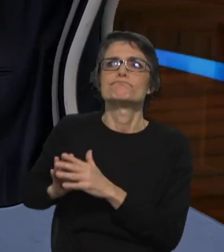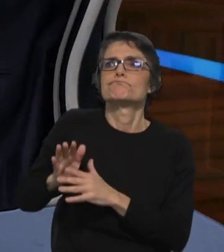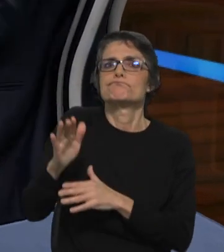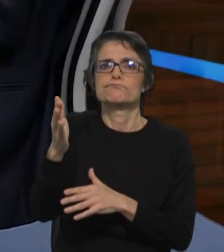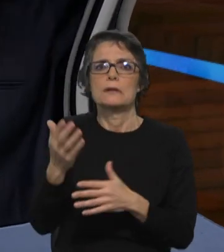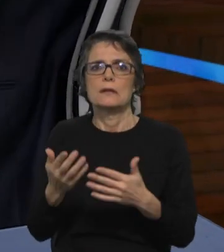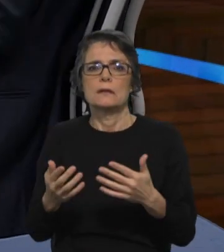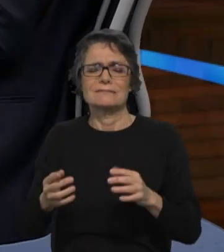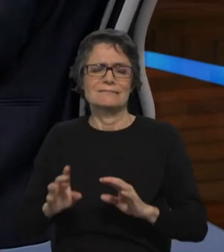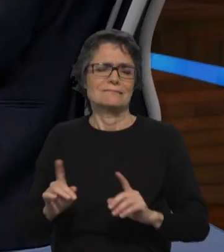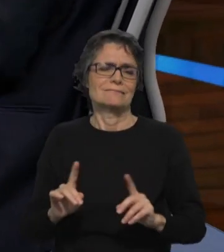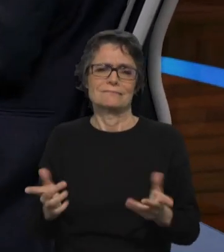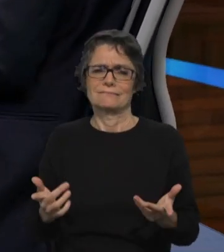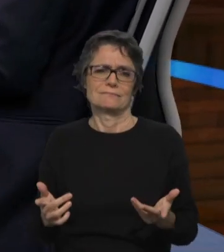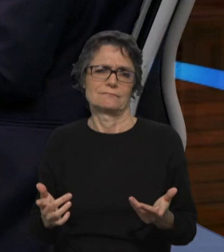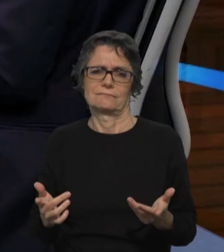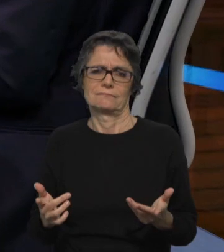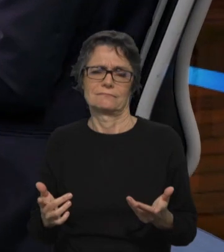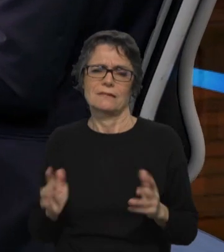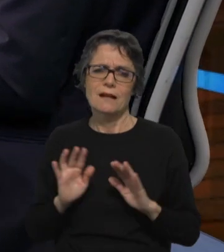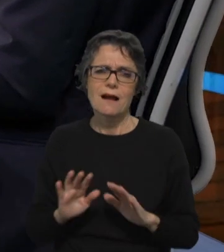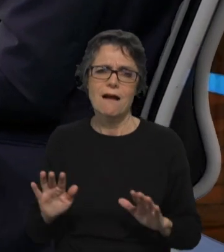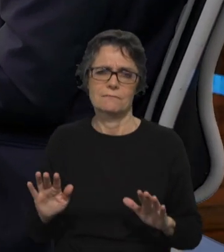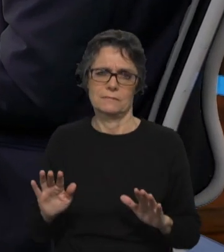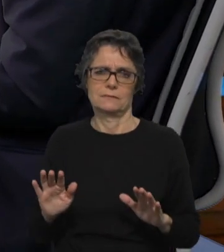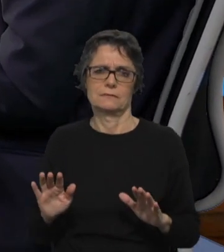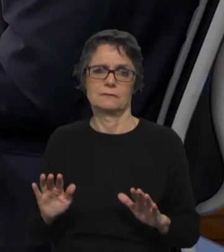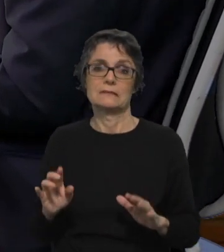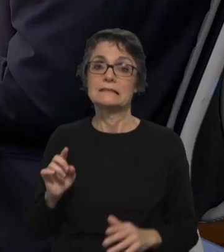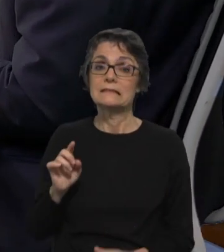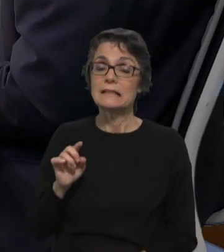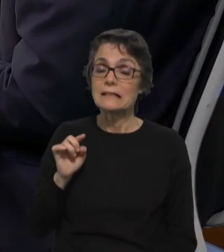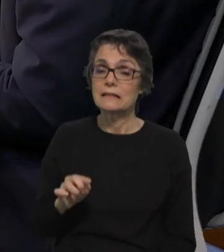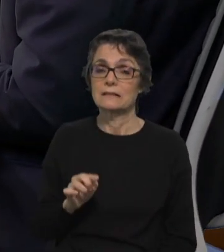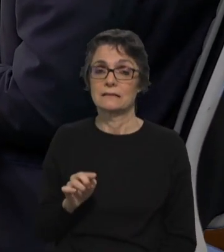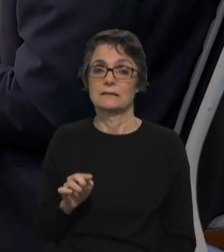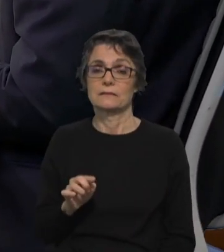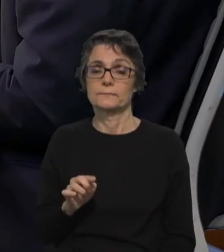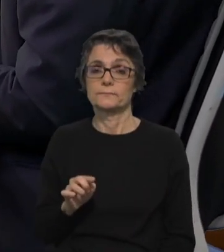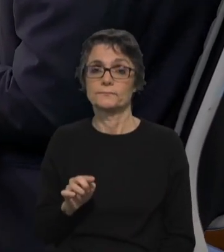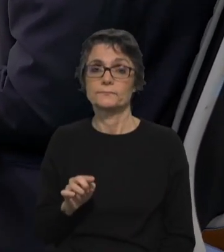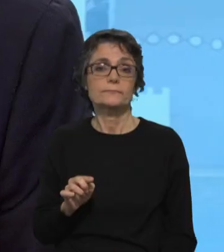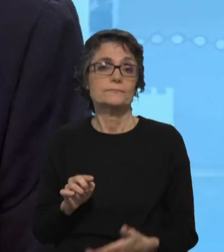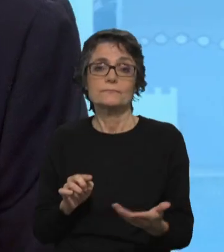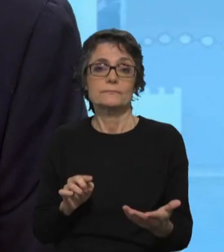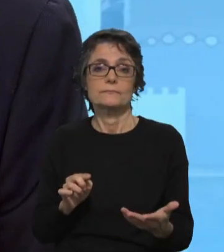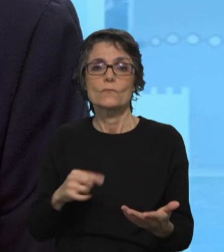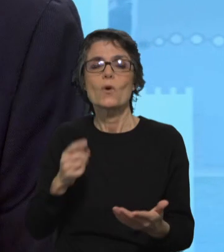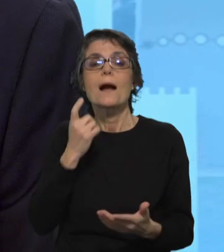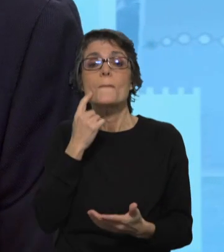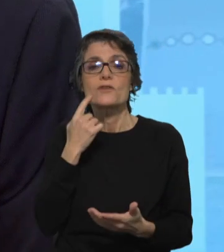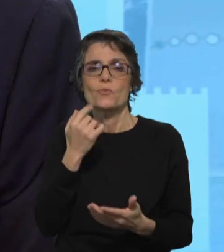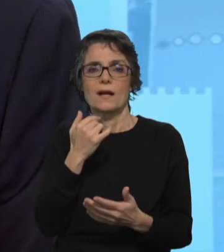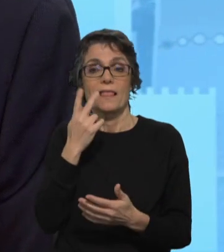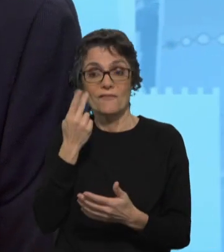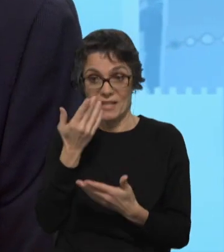porque isso também nos consome. E, portanto, o que se trata, repito, não é apenas de pôr Páscoa na vida,